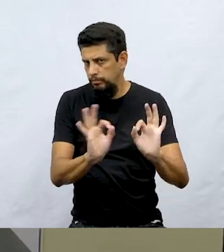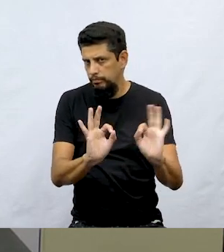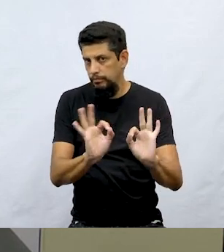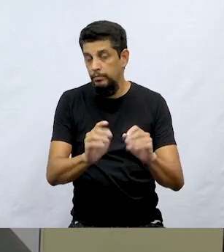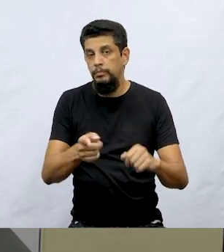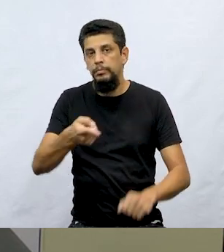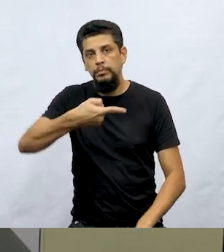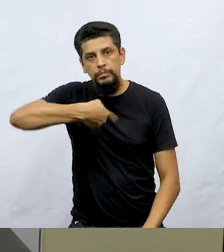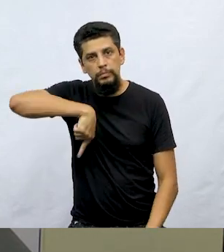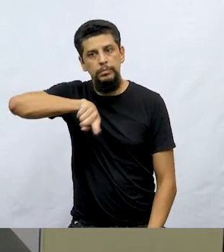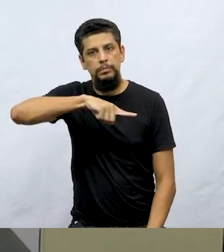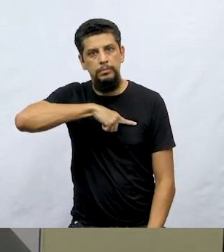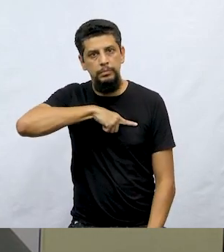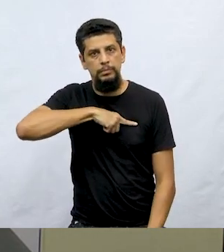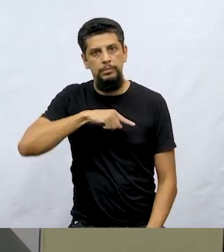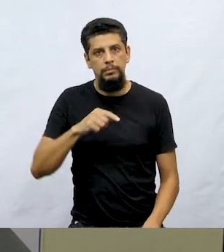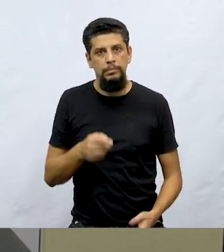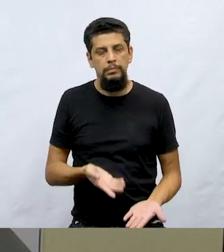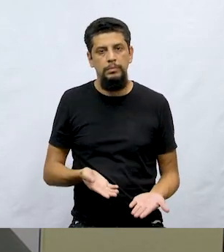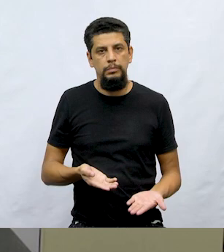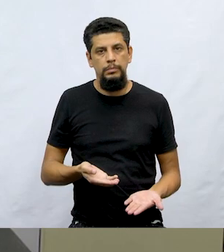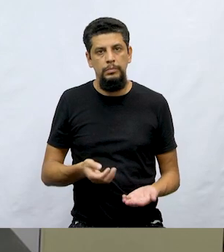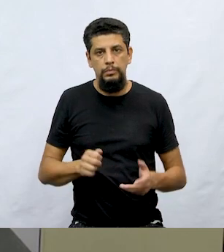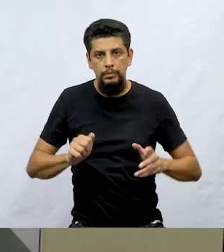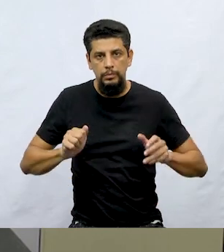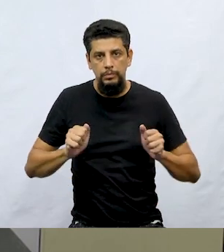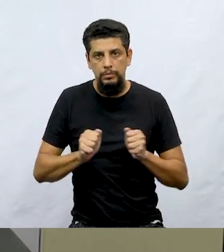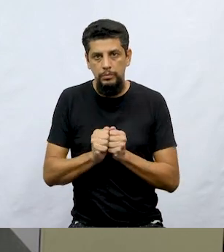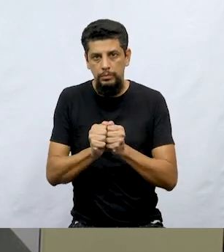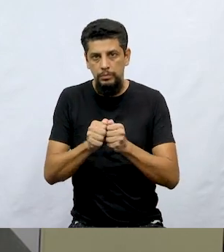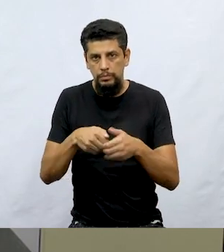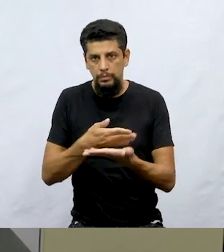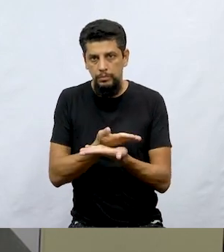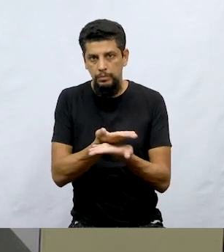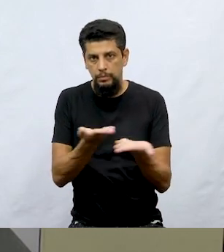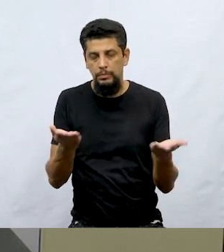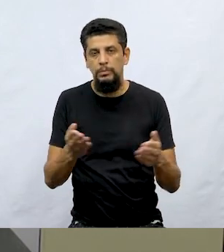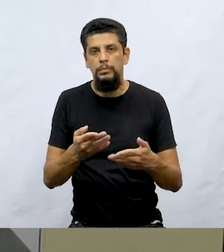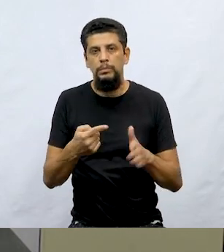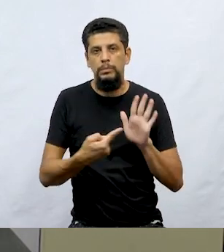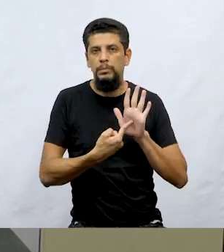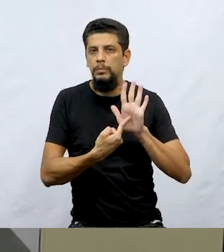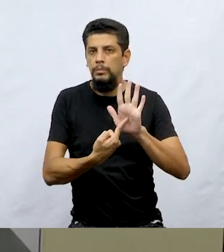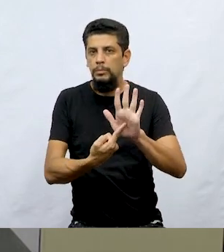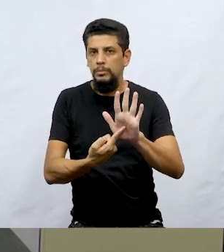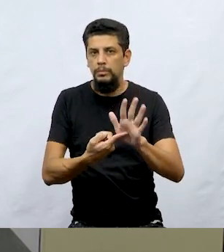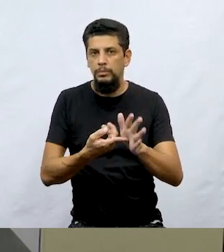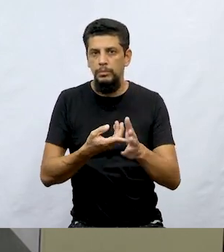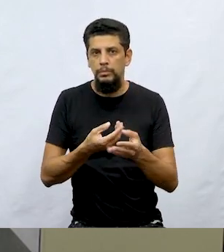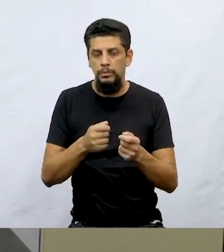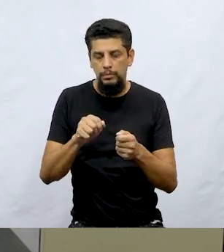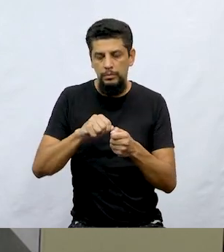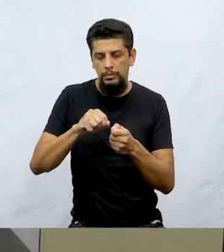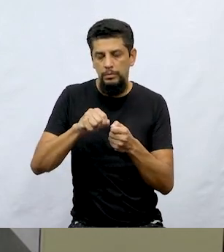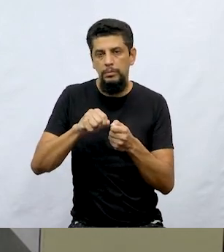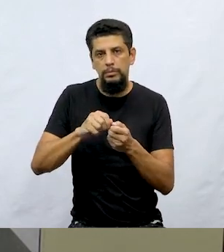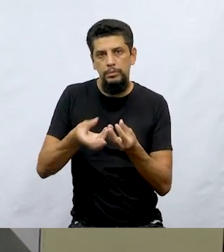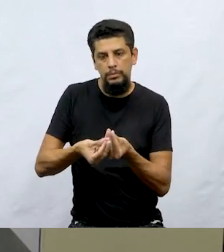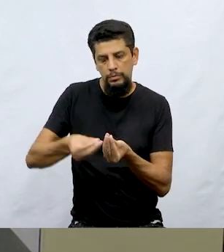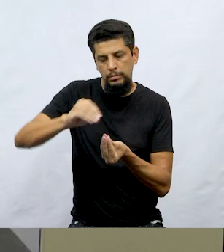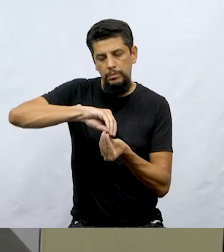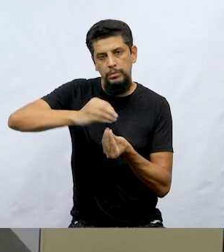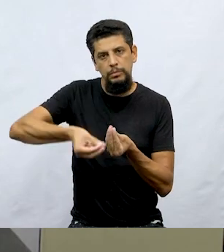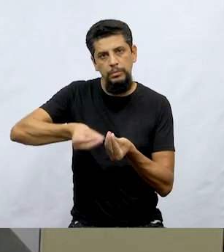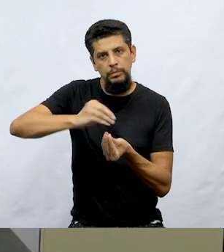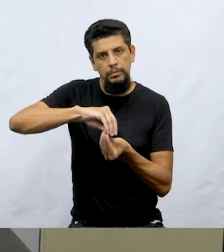nenhum. E nós aqui vamos estar junto com vocês mostrando como que a gente vai estar dobrando e